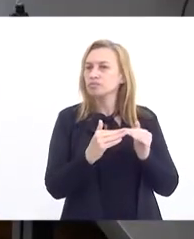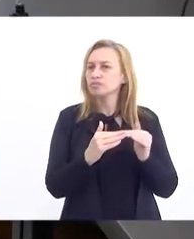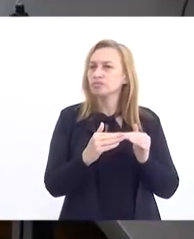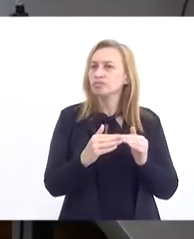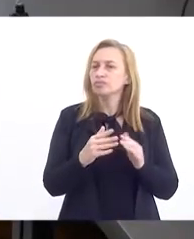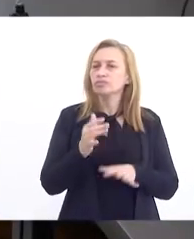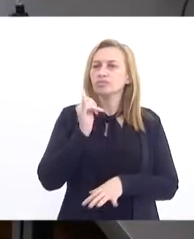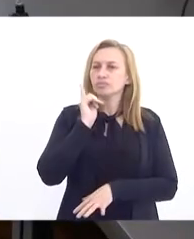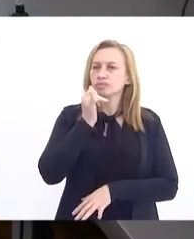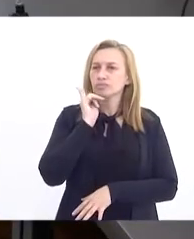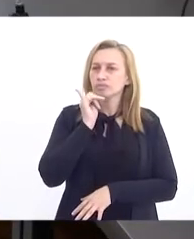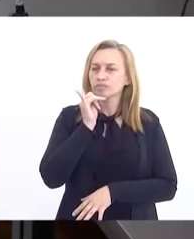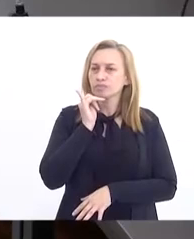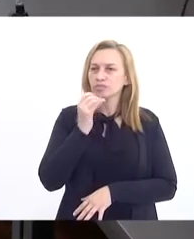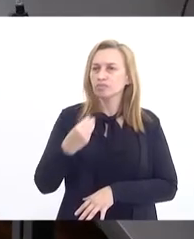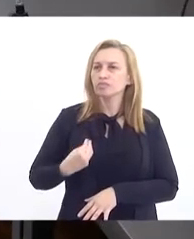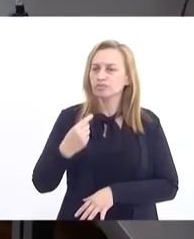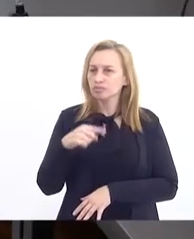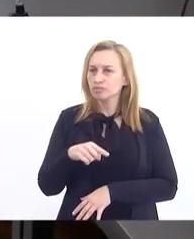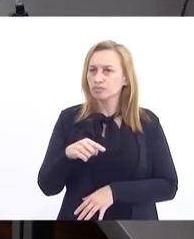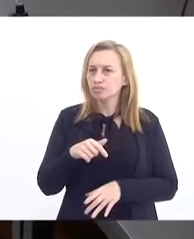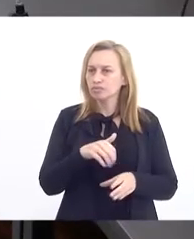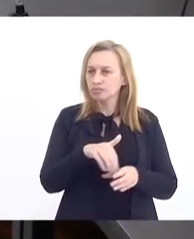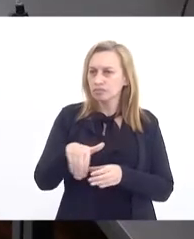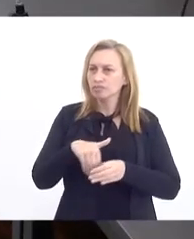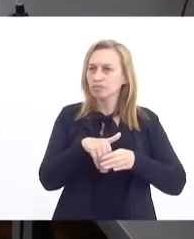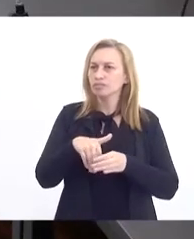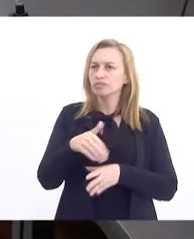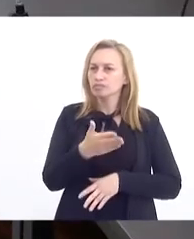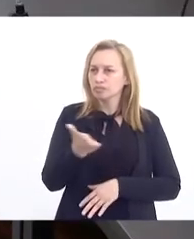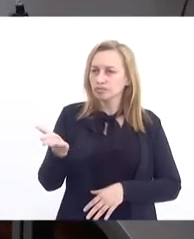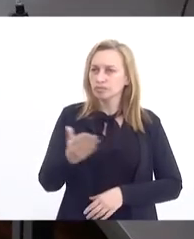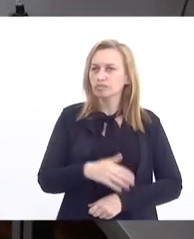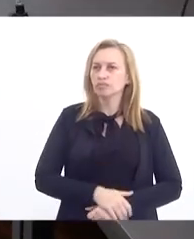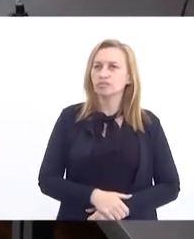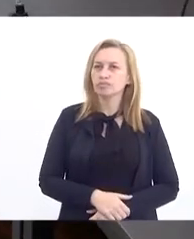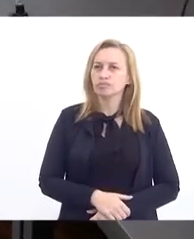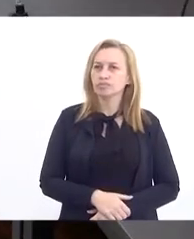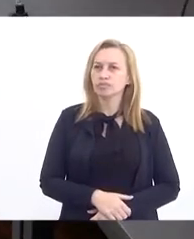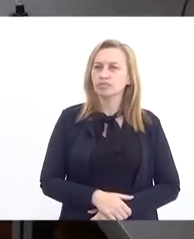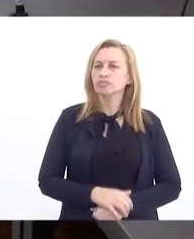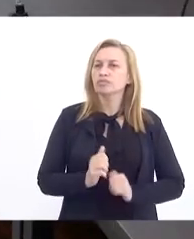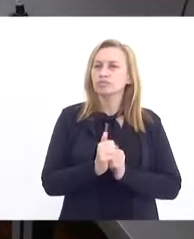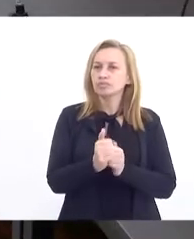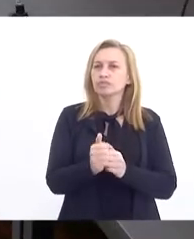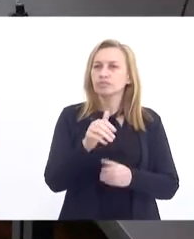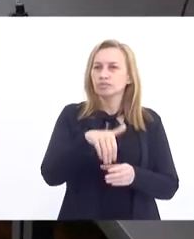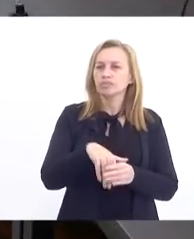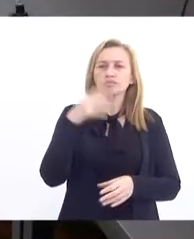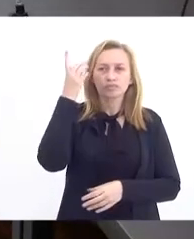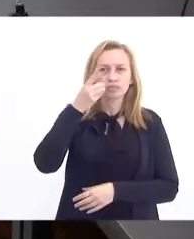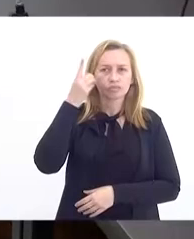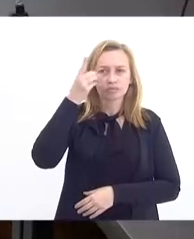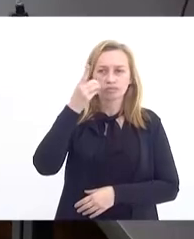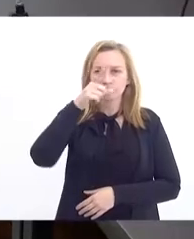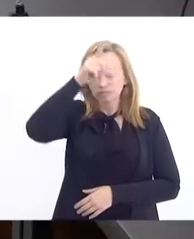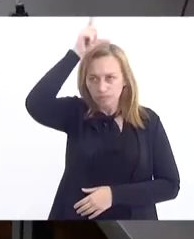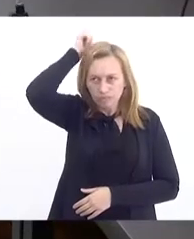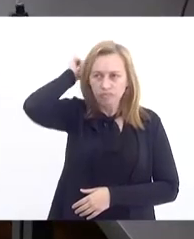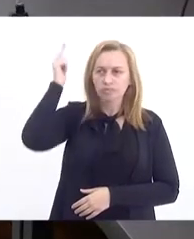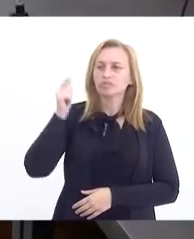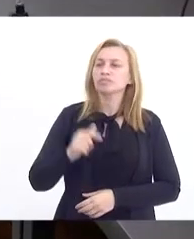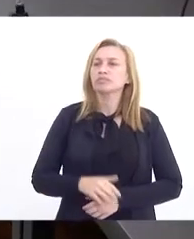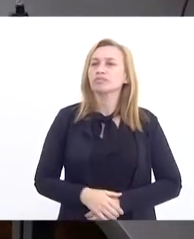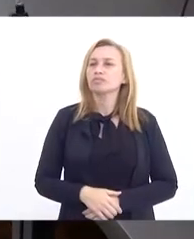do relator, coloca-se em votação. Eu vou acompanhar o voto do deputado Luiz Paulo. O